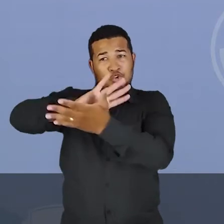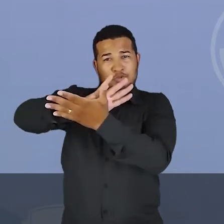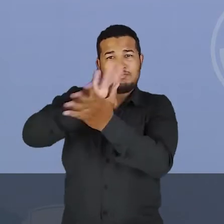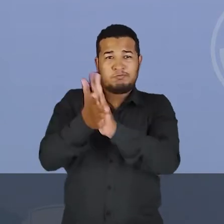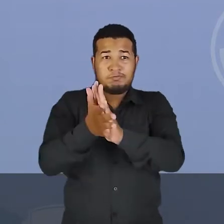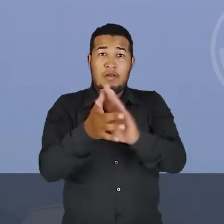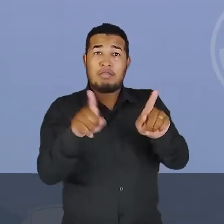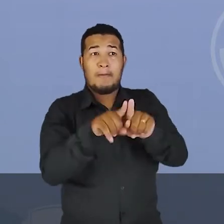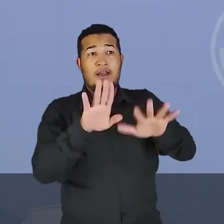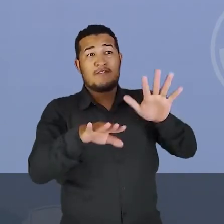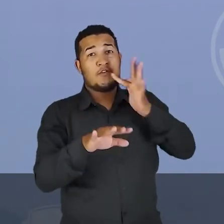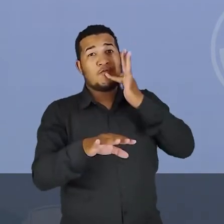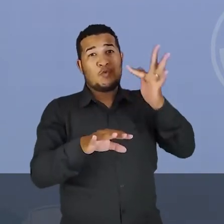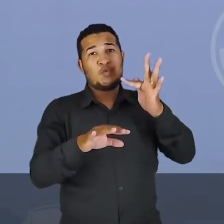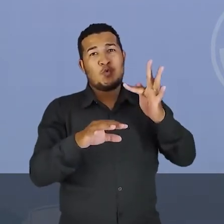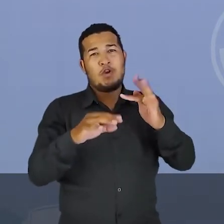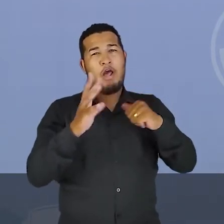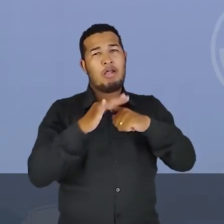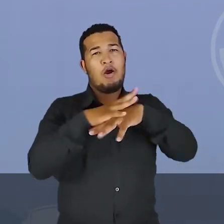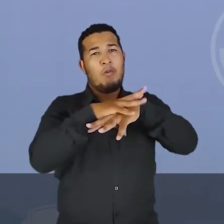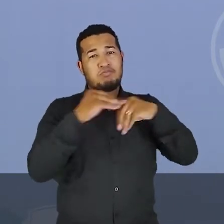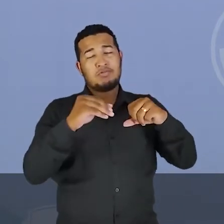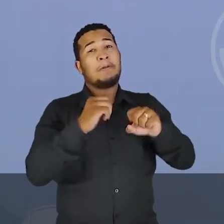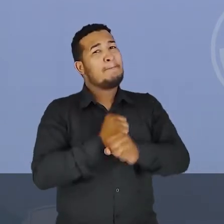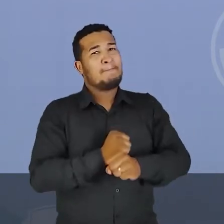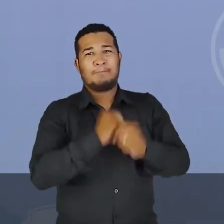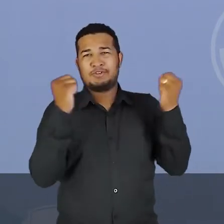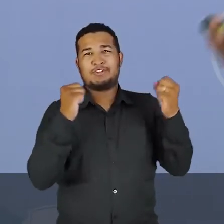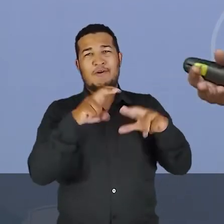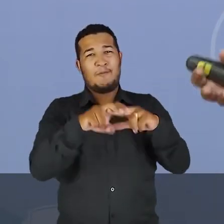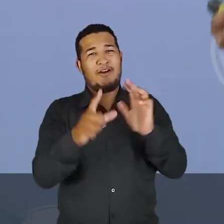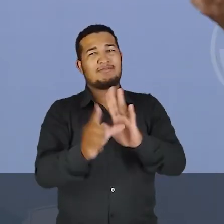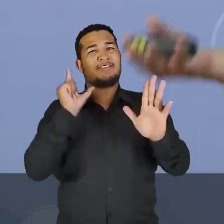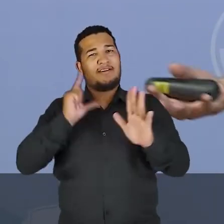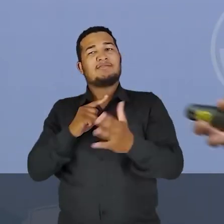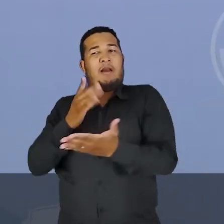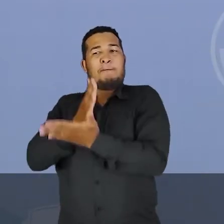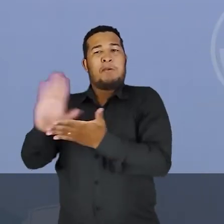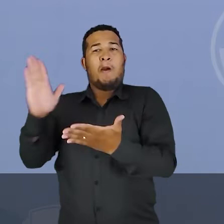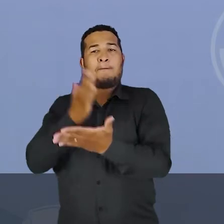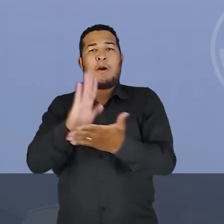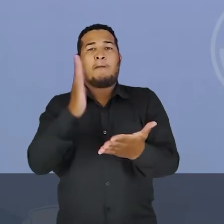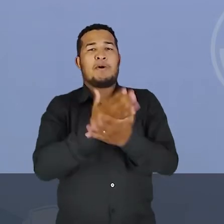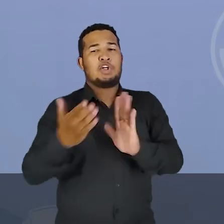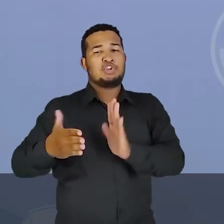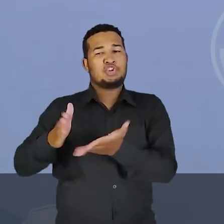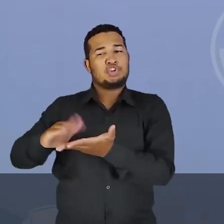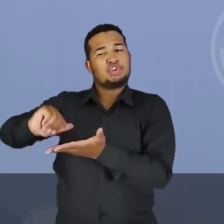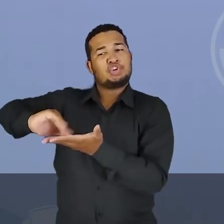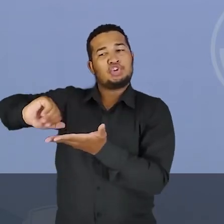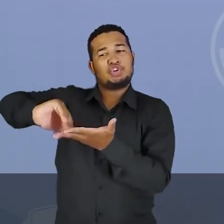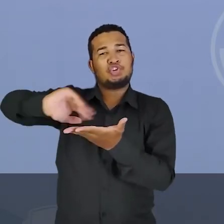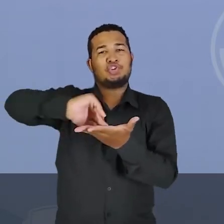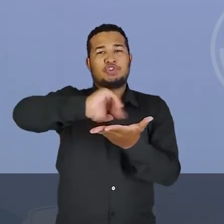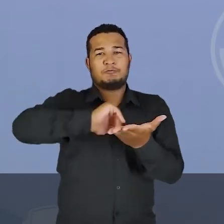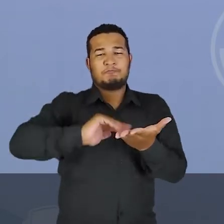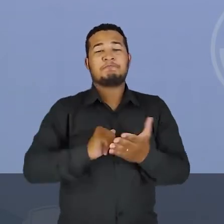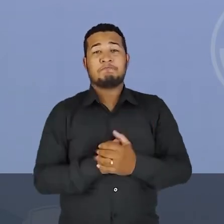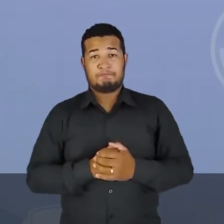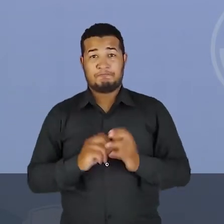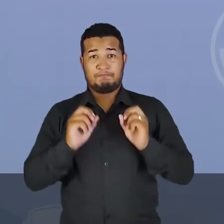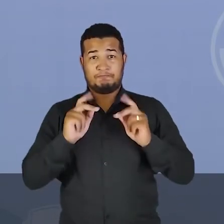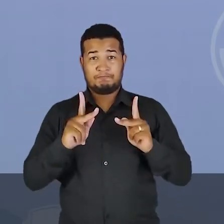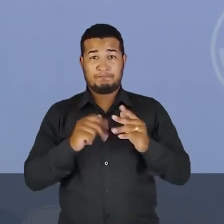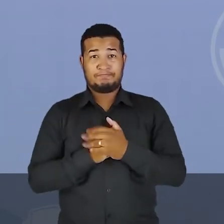como impossibilitando que nós tenhamos esses recursos naturais fundamentais para a produção de vários tipos de medicamentos,